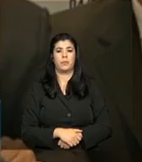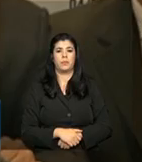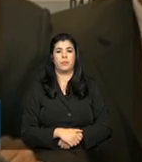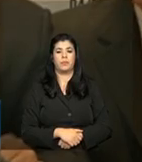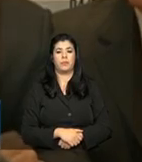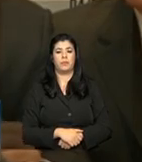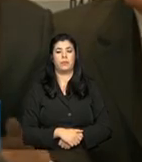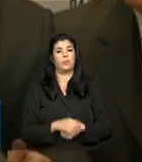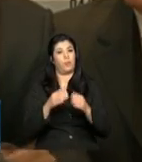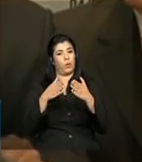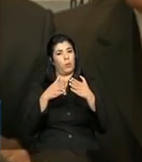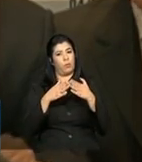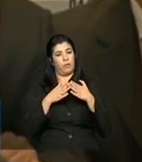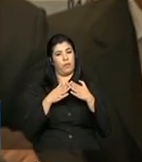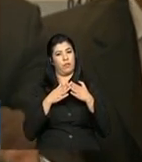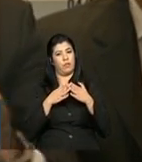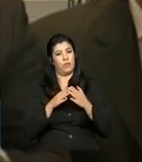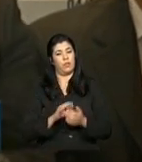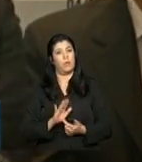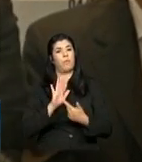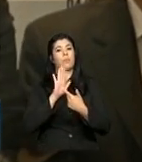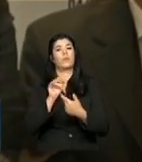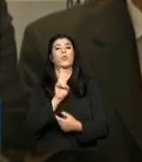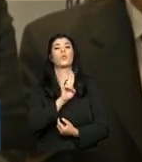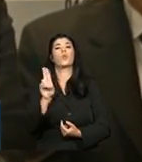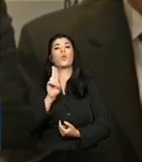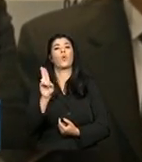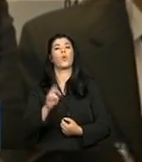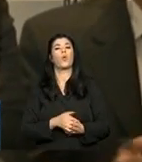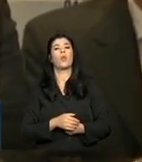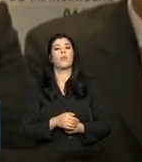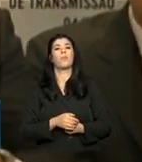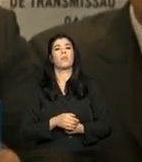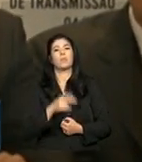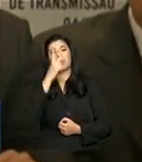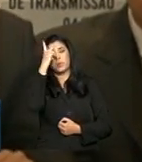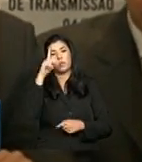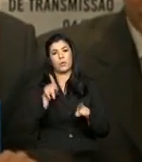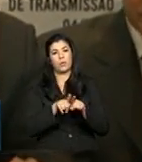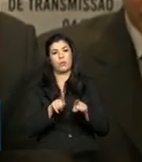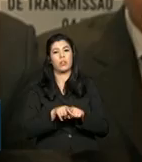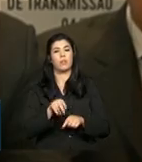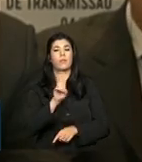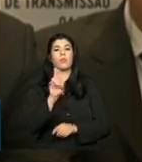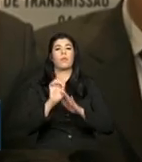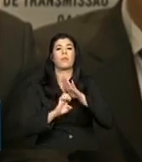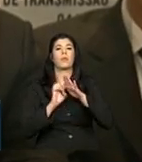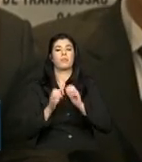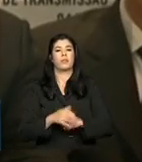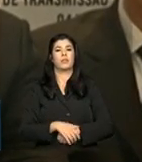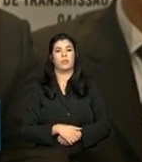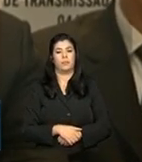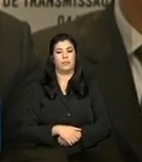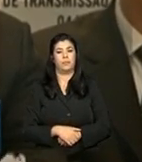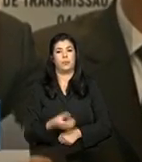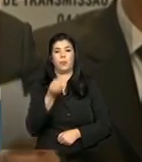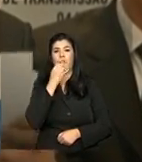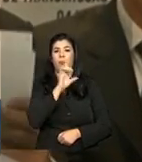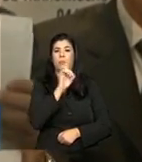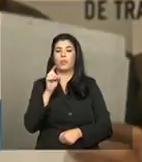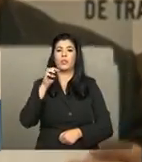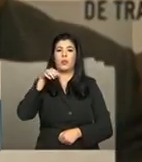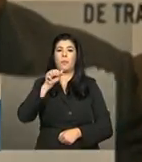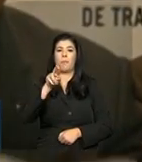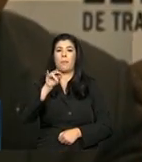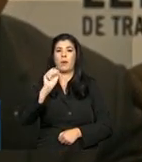Só peço que identifique o veículo, o nome e o veículo em que trabalha antes de fazer a pergunta. Oi, bom dia, Maurício Godoy